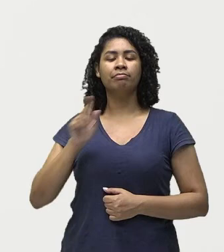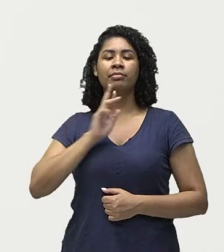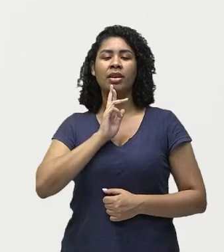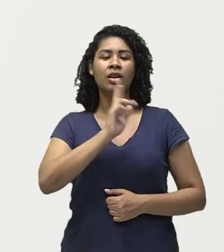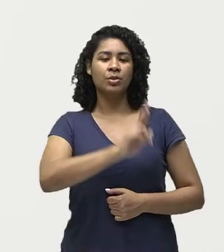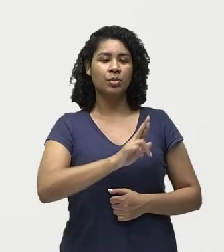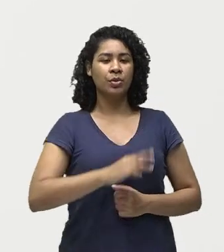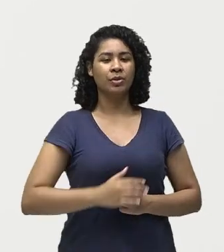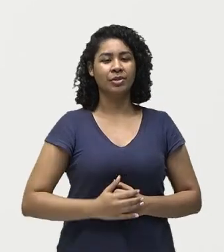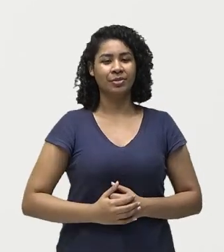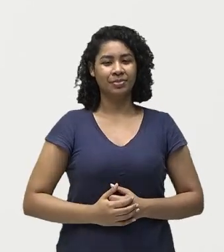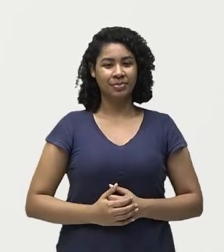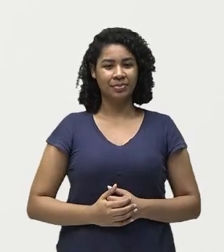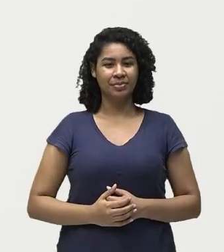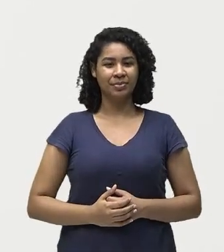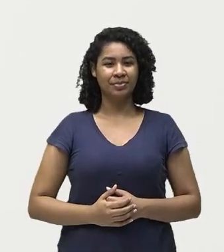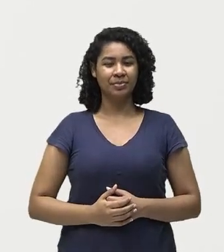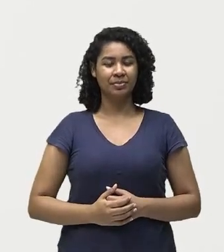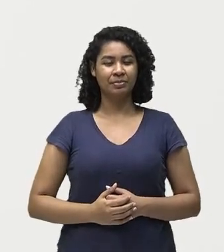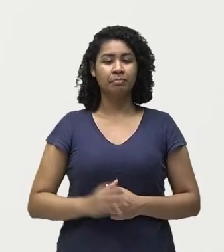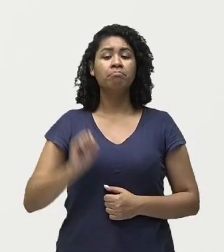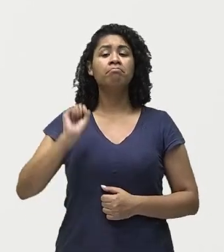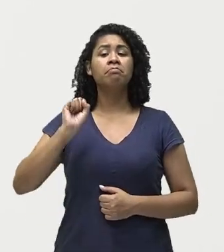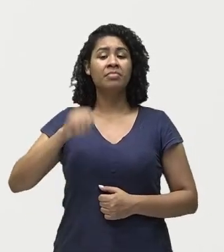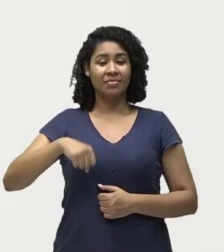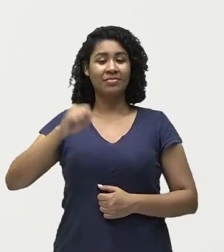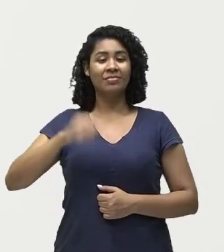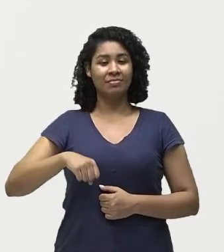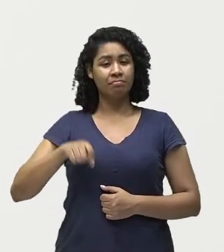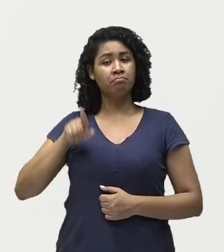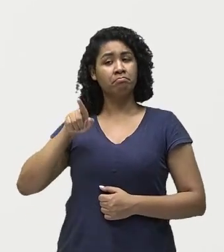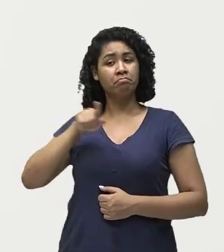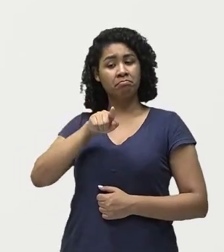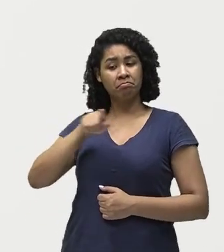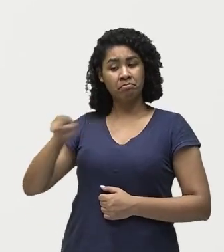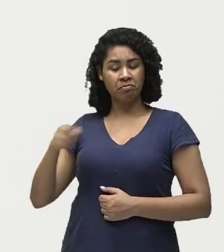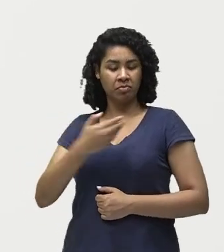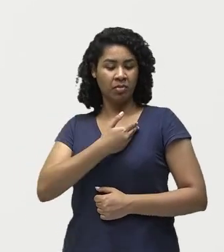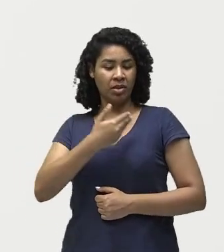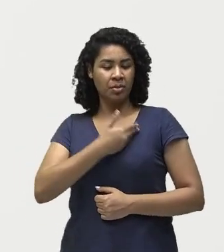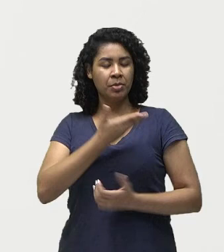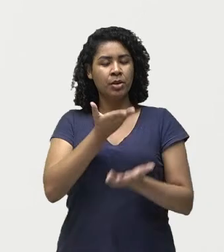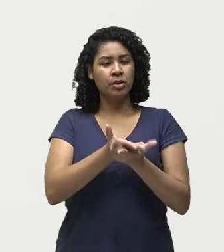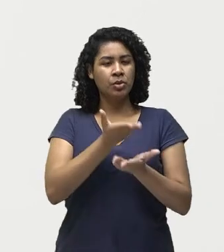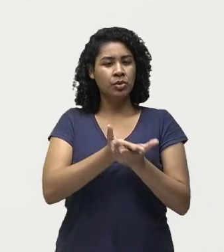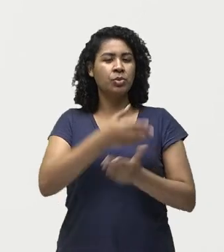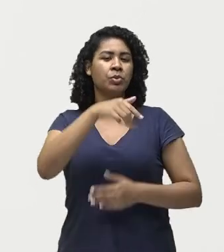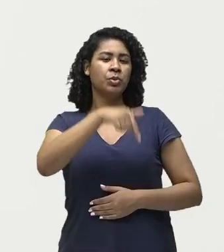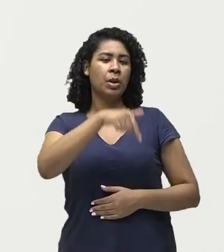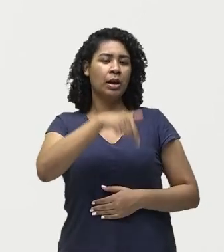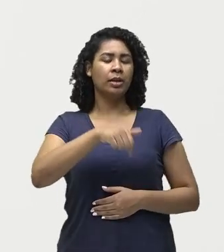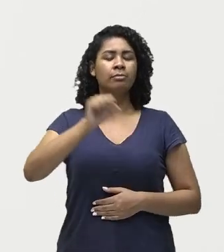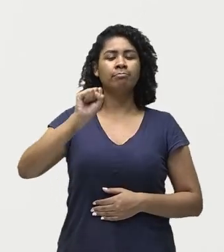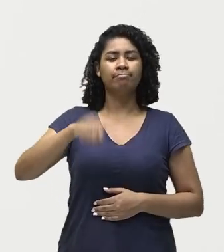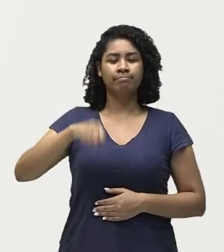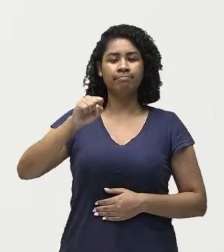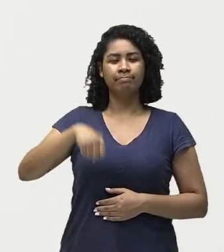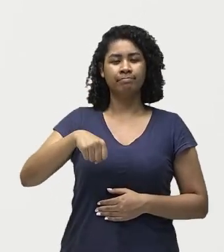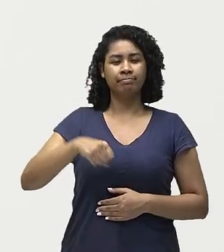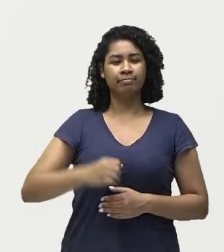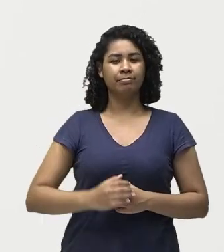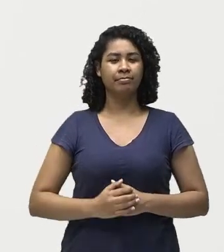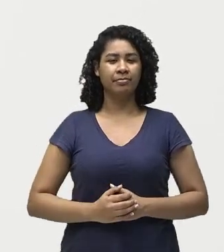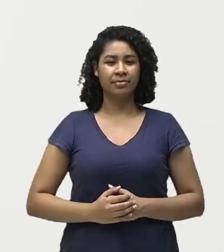are. They are. Sim, eles são alunos aqui. They all study with